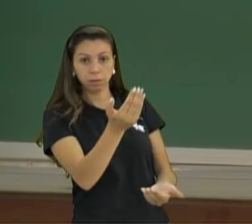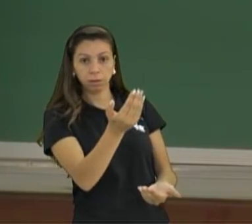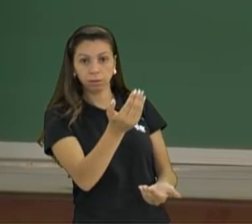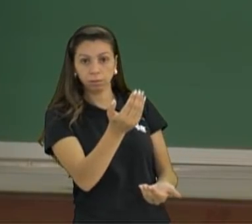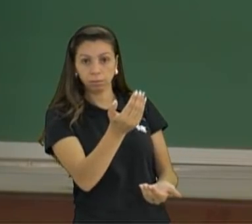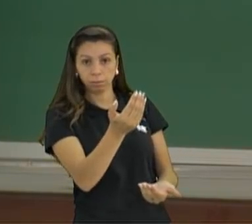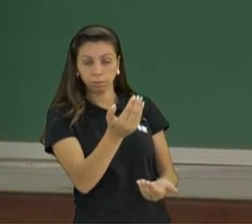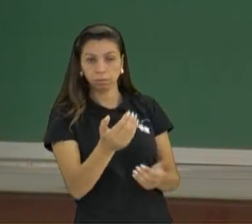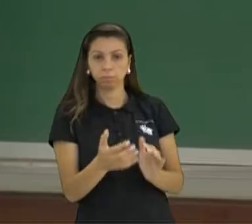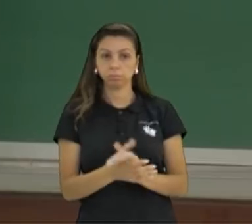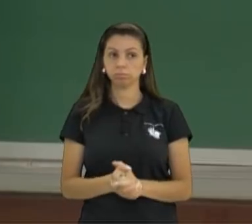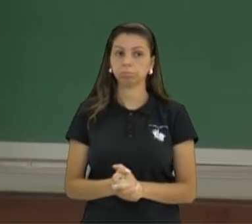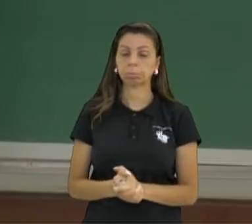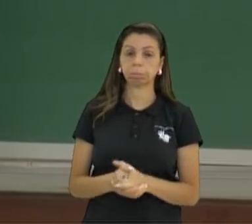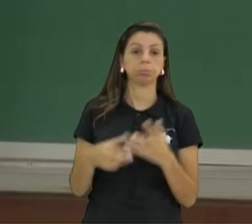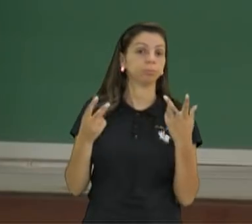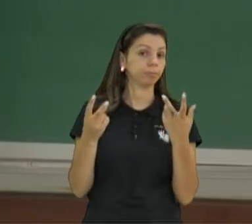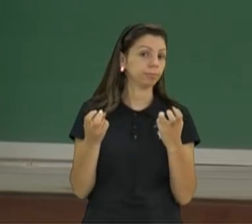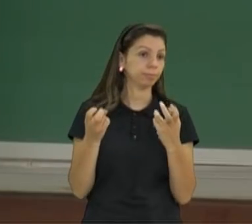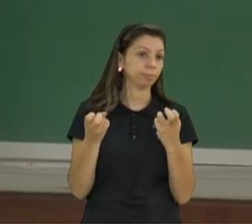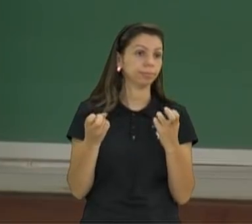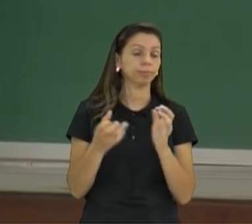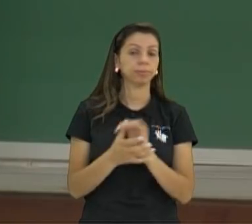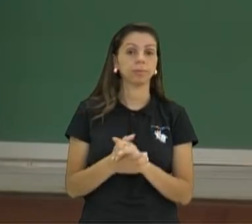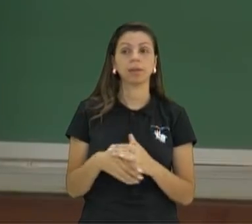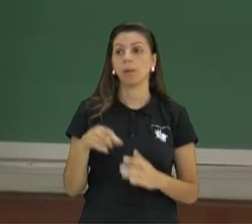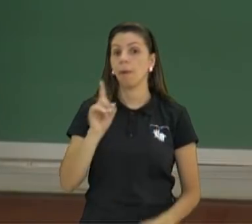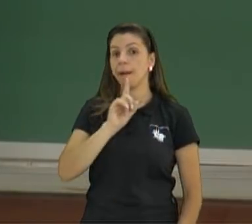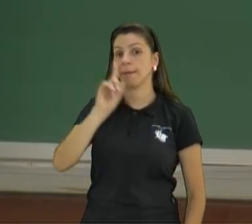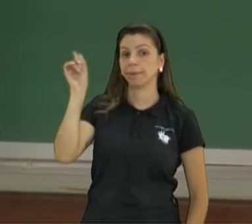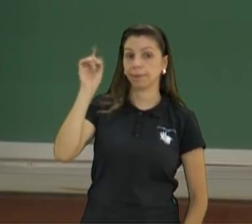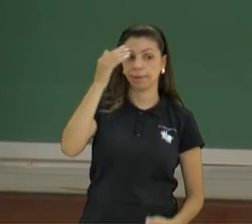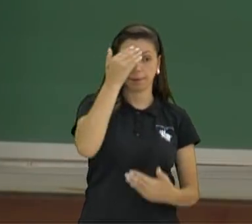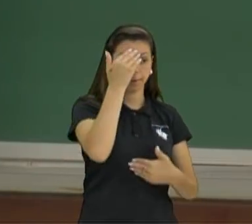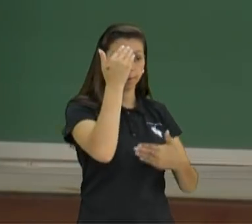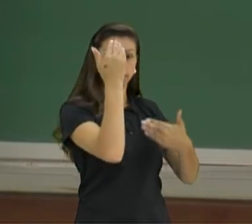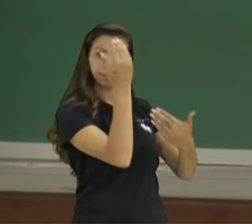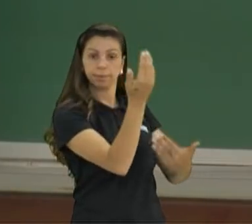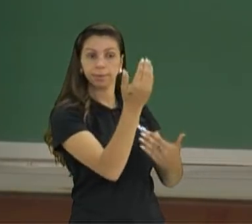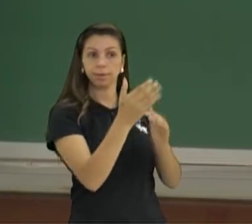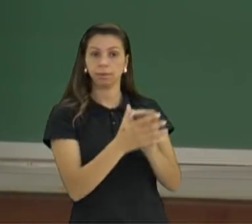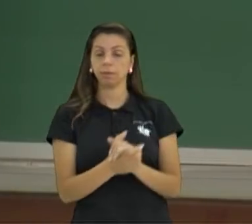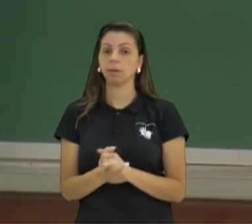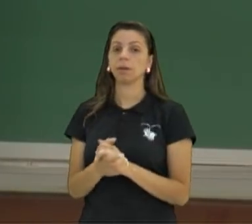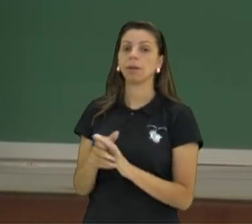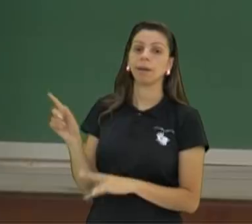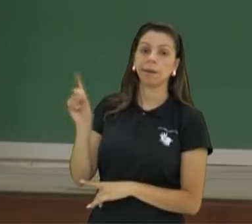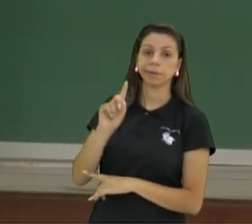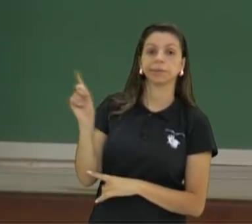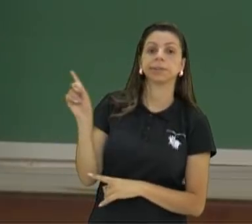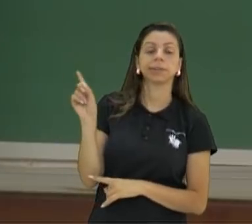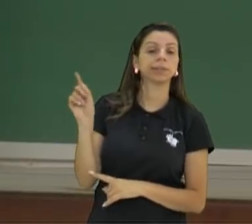tarefa. Percebe? Aqui é um agradecimento. Aqui expressa